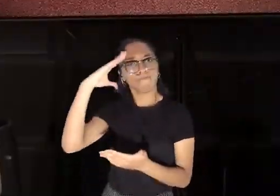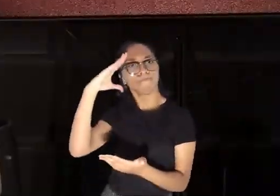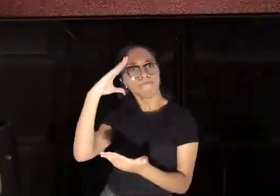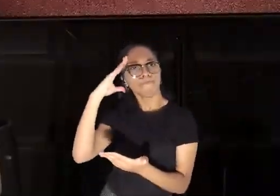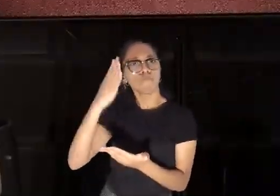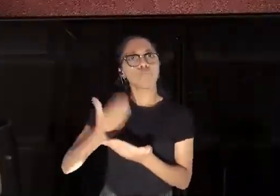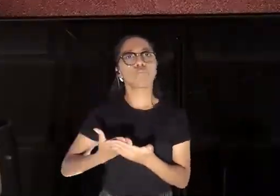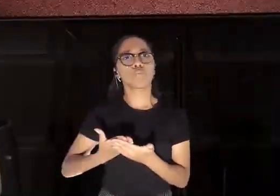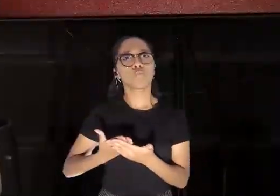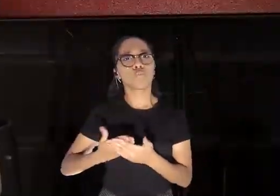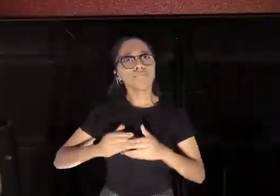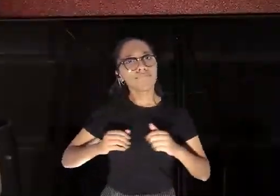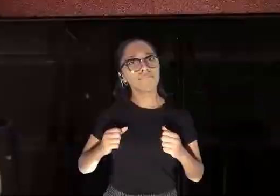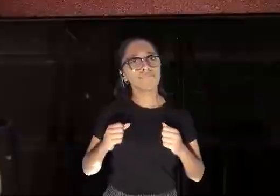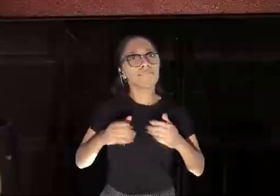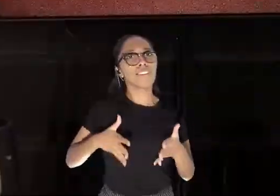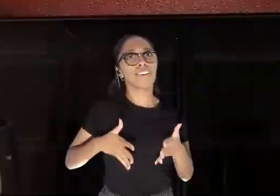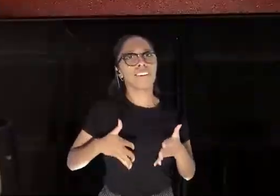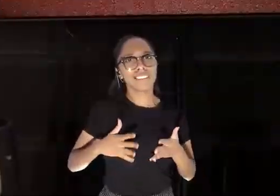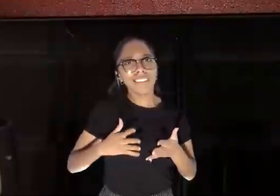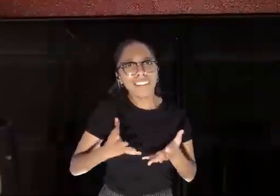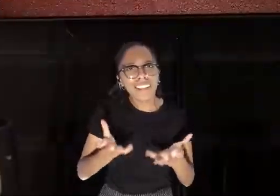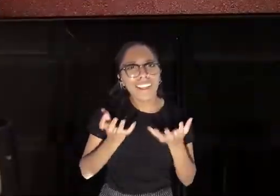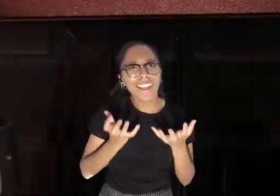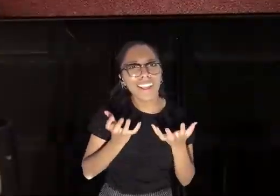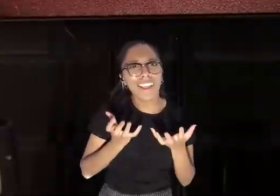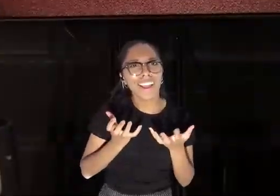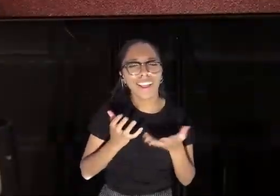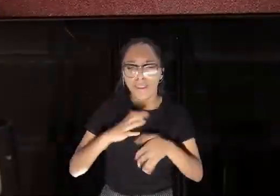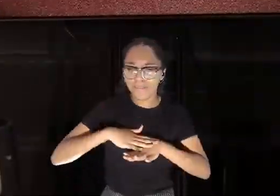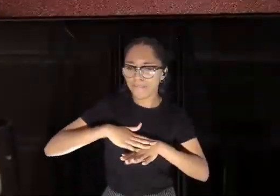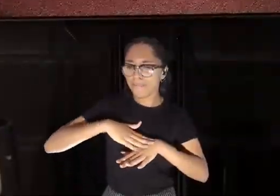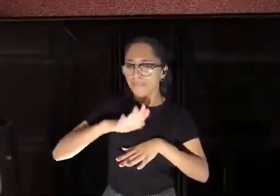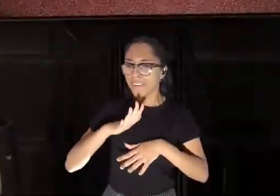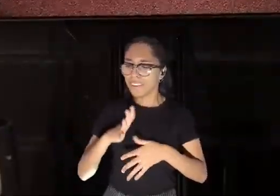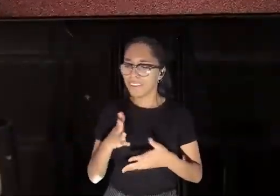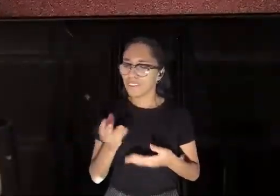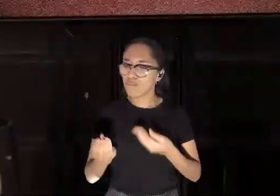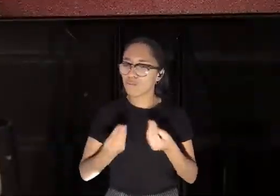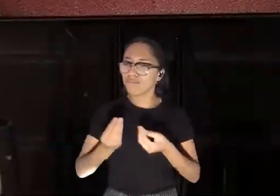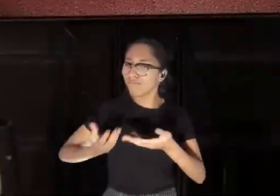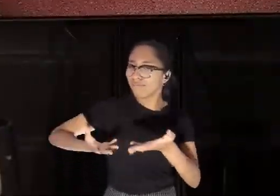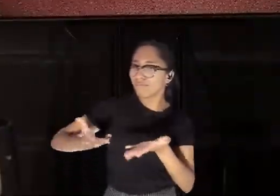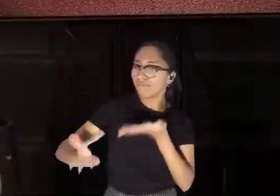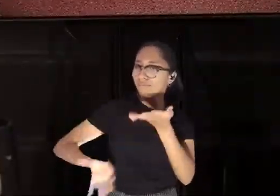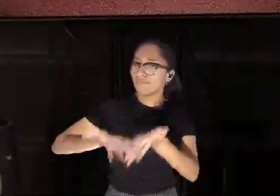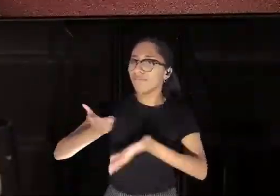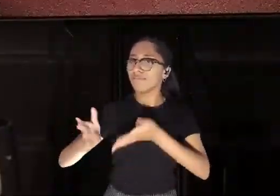Você gostaria de ser mais amoroso, comunicativo,